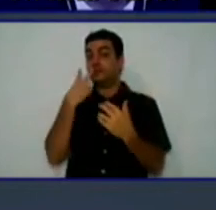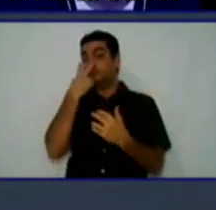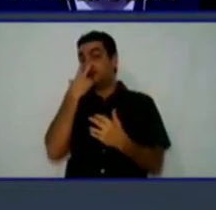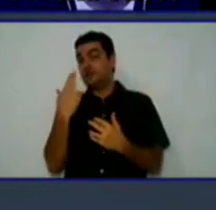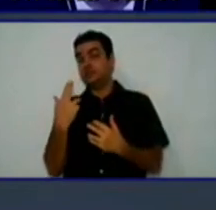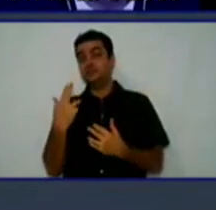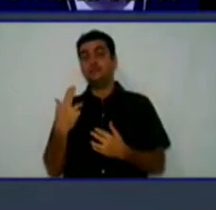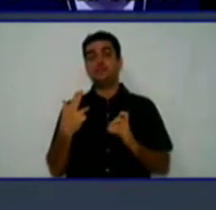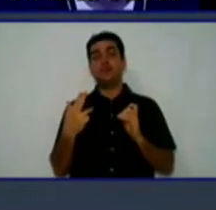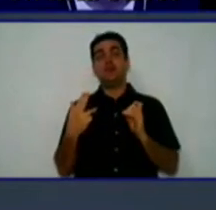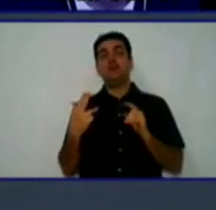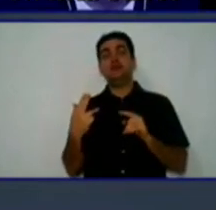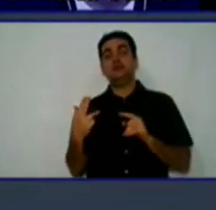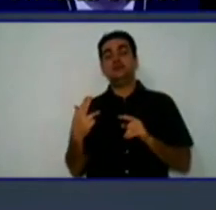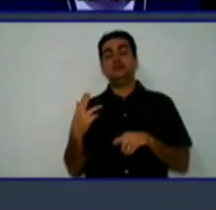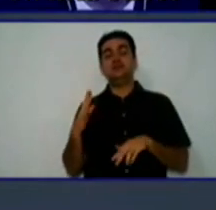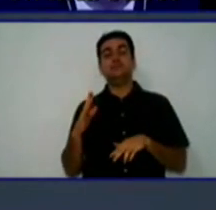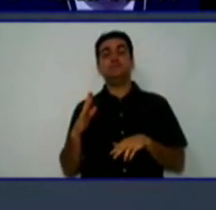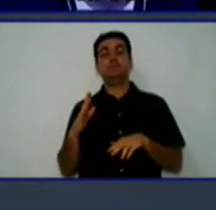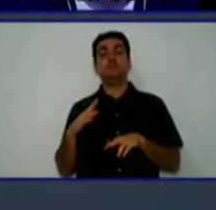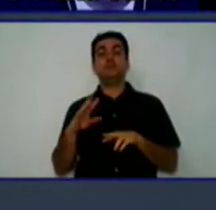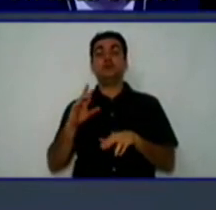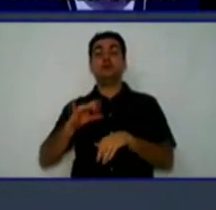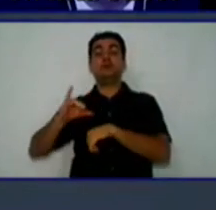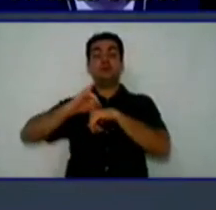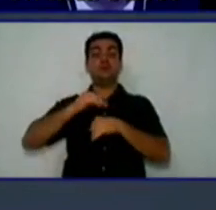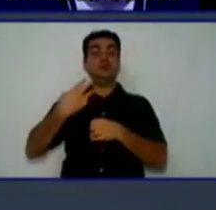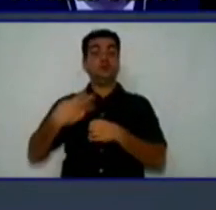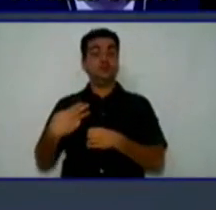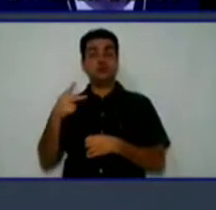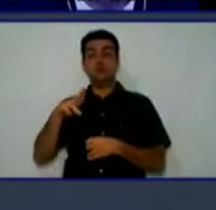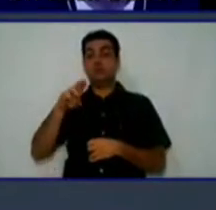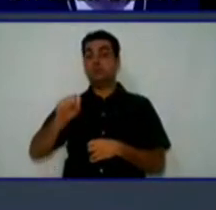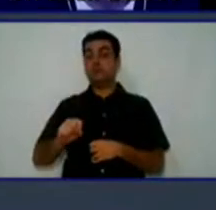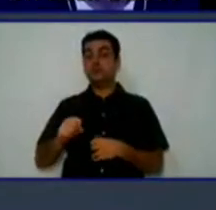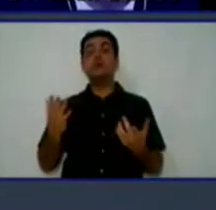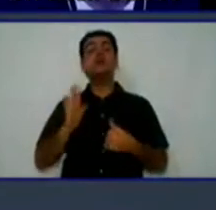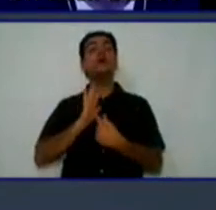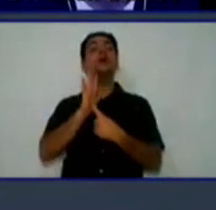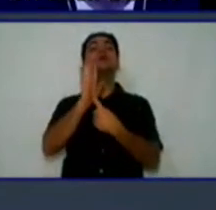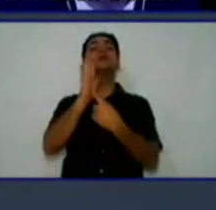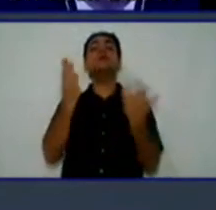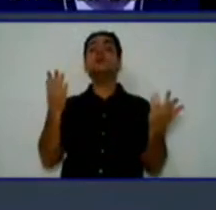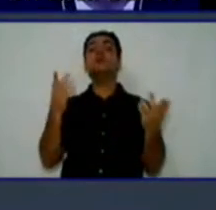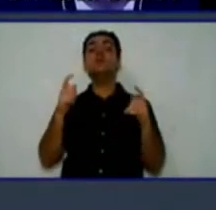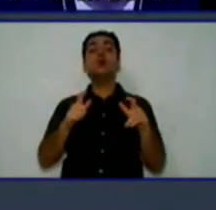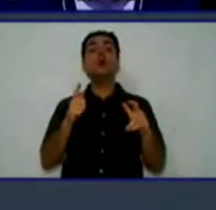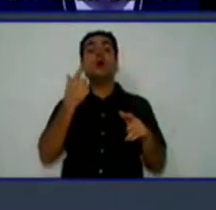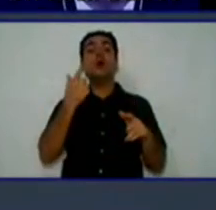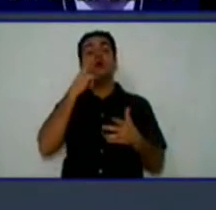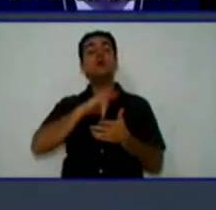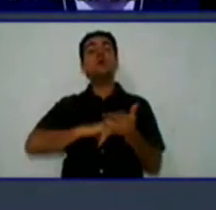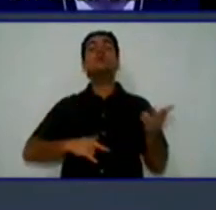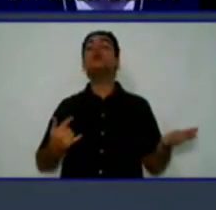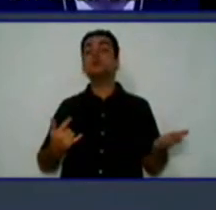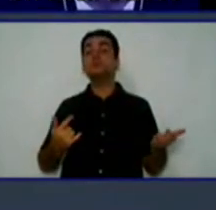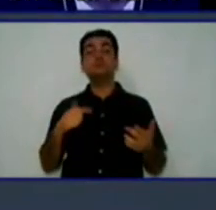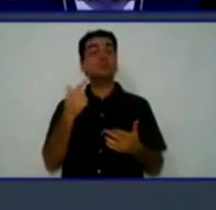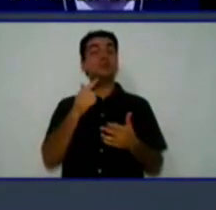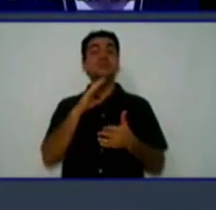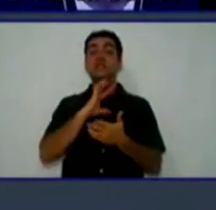pretensialmente seriam a sede do Diretório Municipal do PROS, não houve apresentação do respectivo contrato, não houve